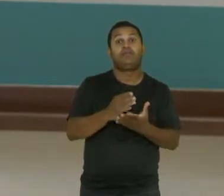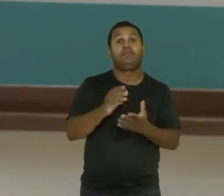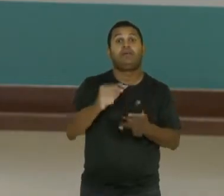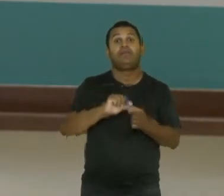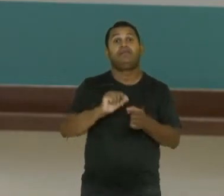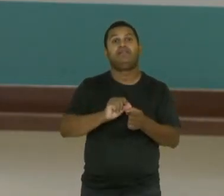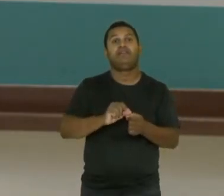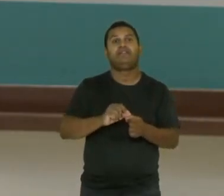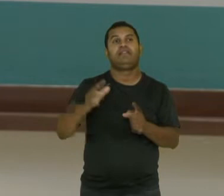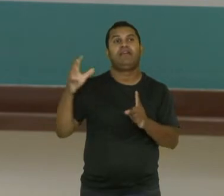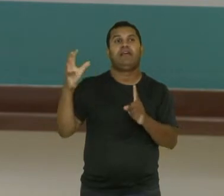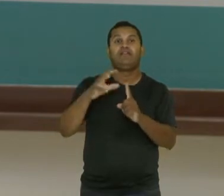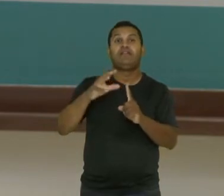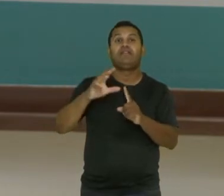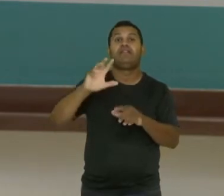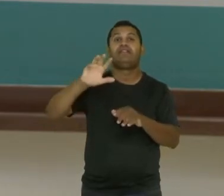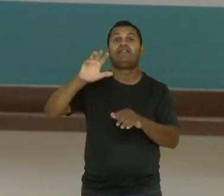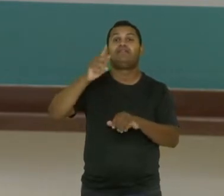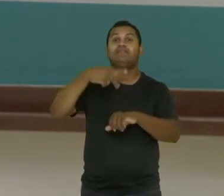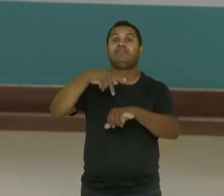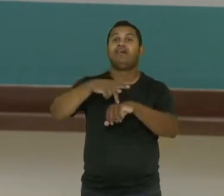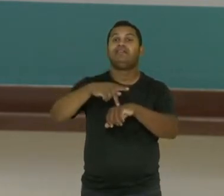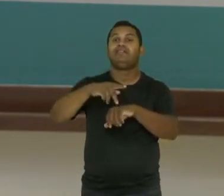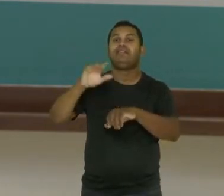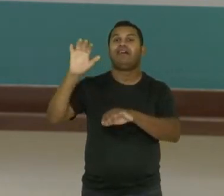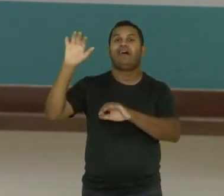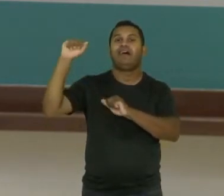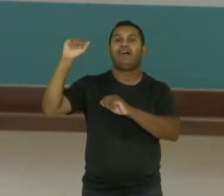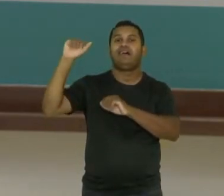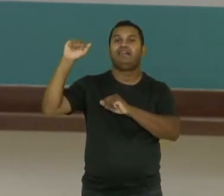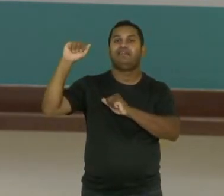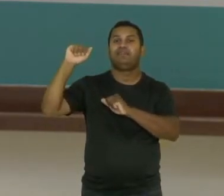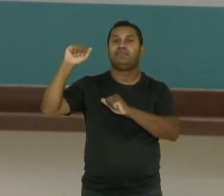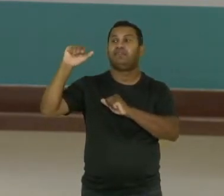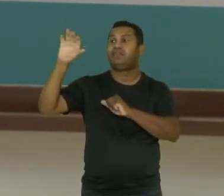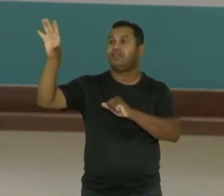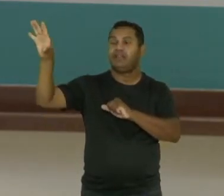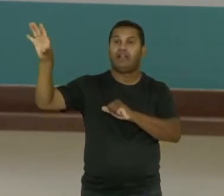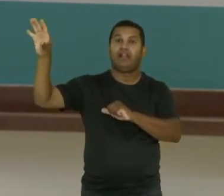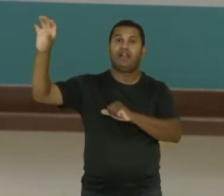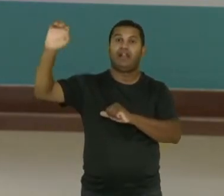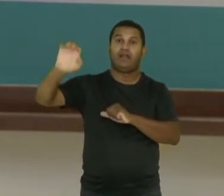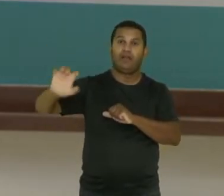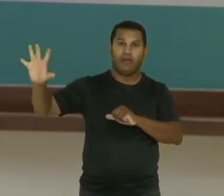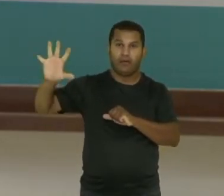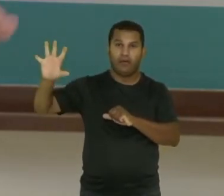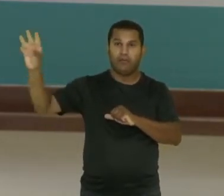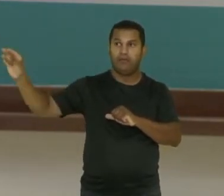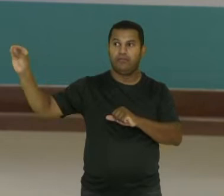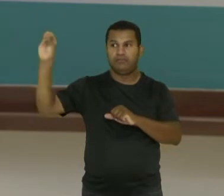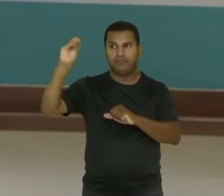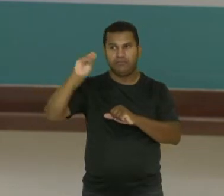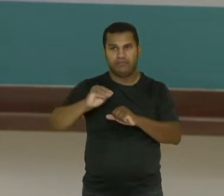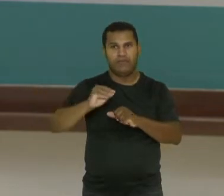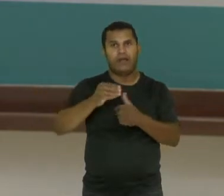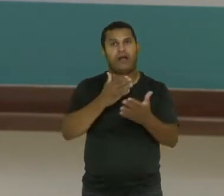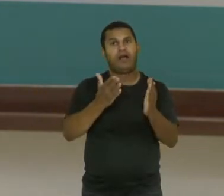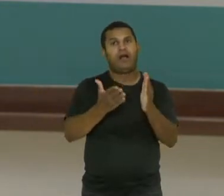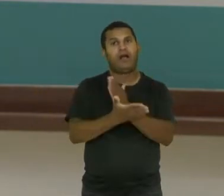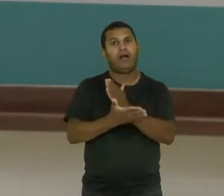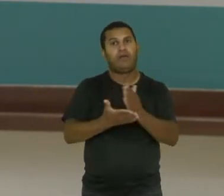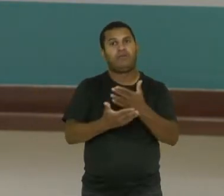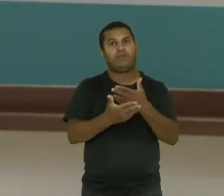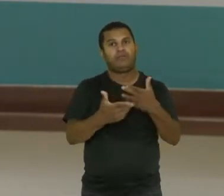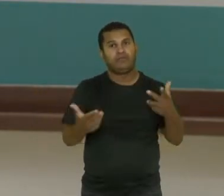vocês, fazendo essa associação de culturas. Então eu pego o mambo original, aquele mambo que foi criado,